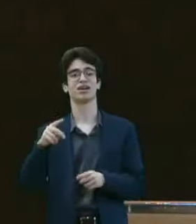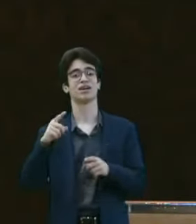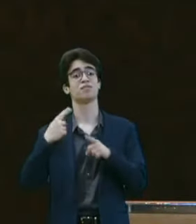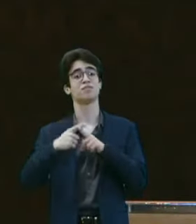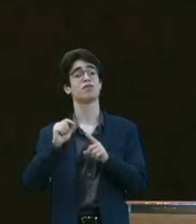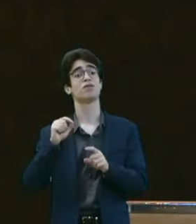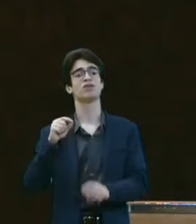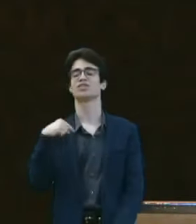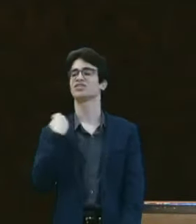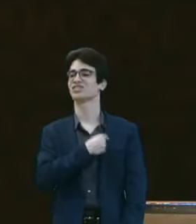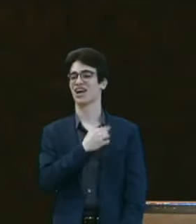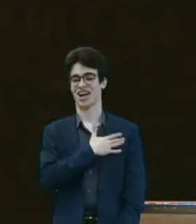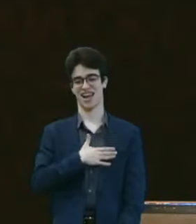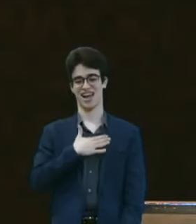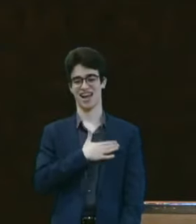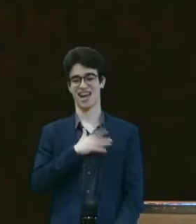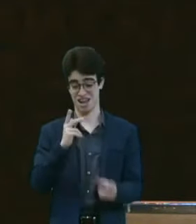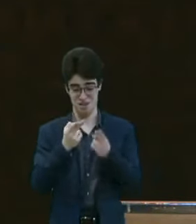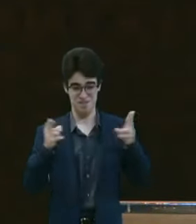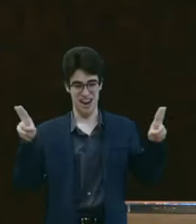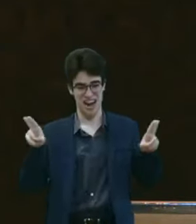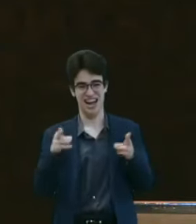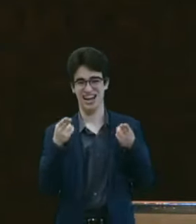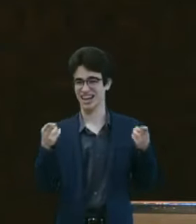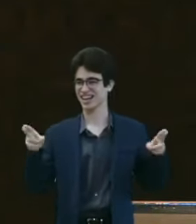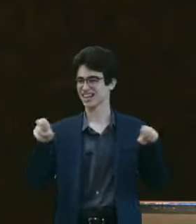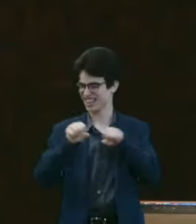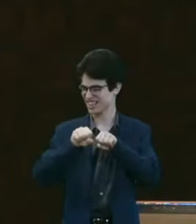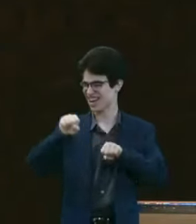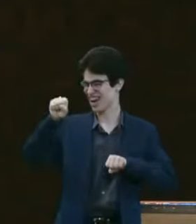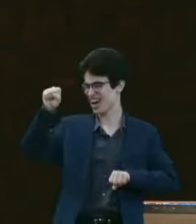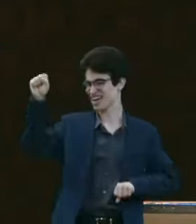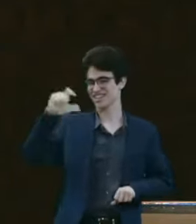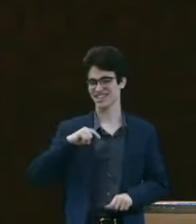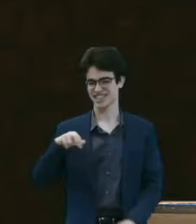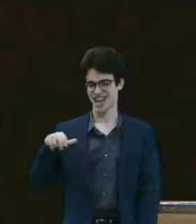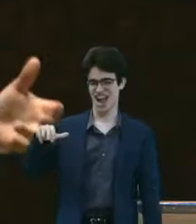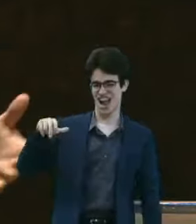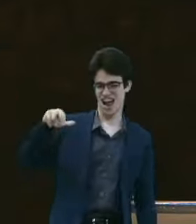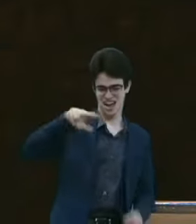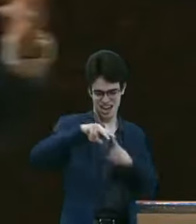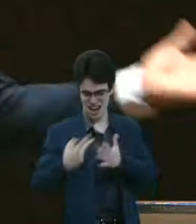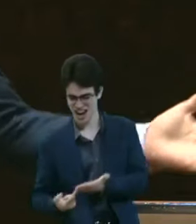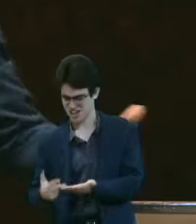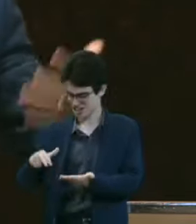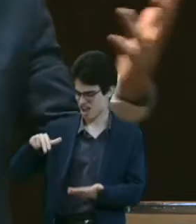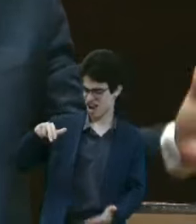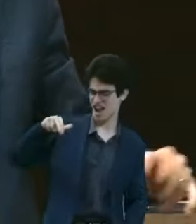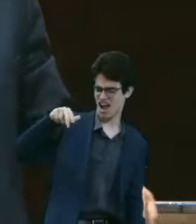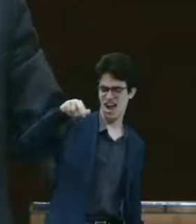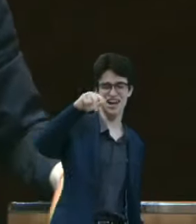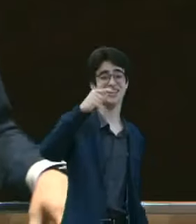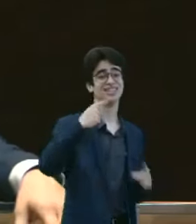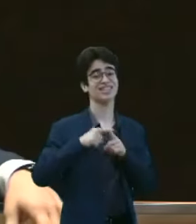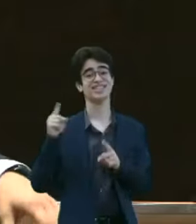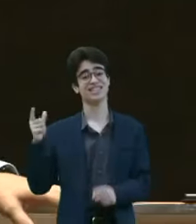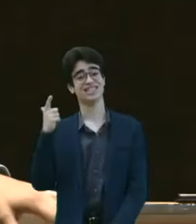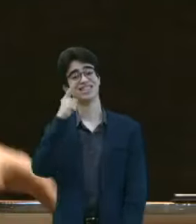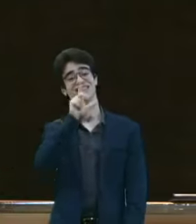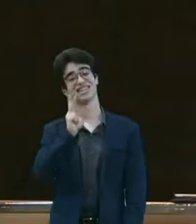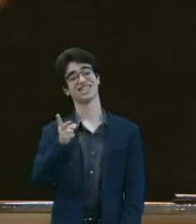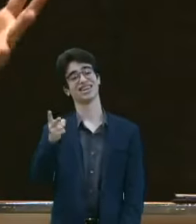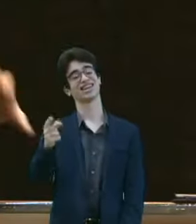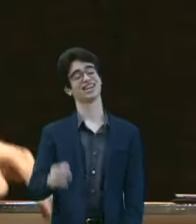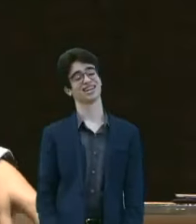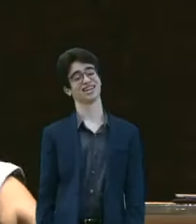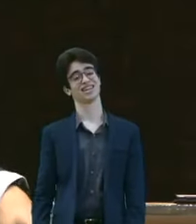gostamos da musiquinha, né? Tanana. Ele subindo a escada, ele cai, ele levanta. Ele consegue sempre.